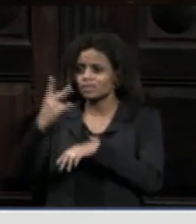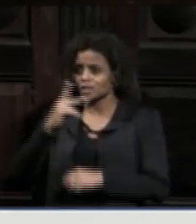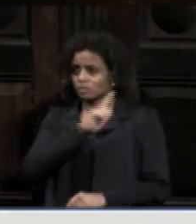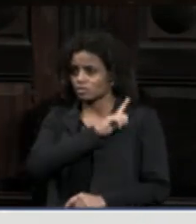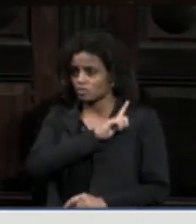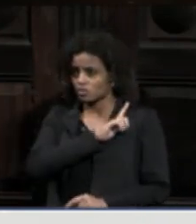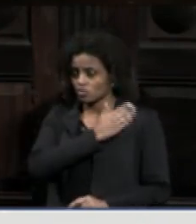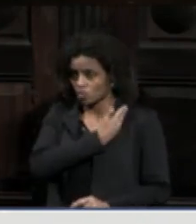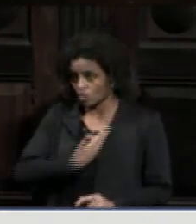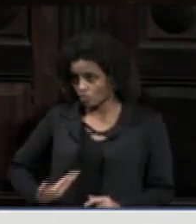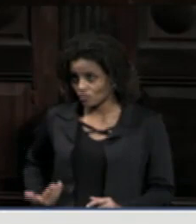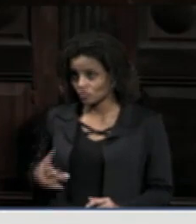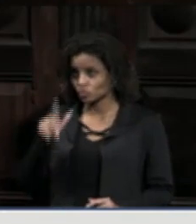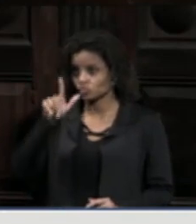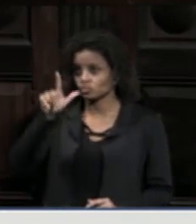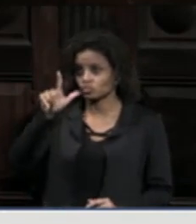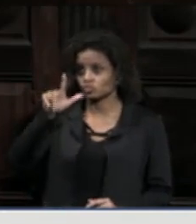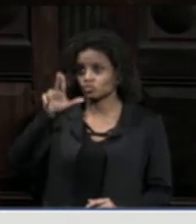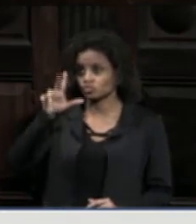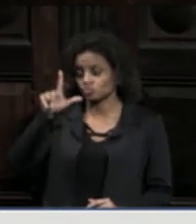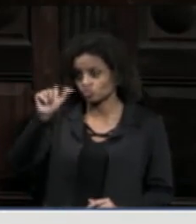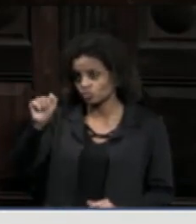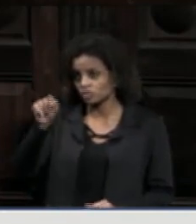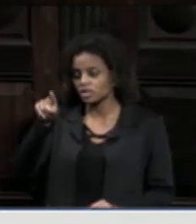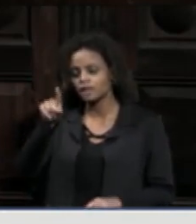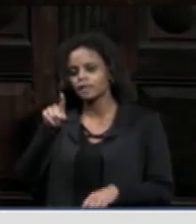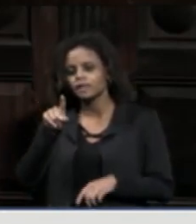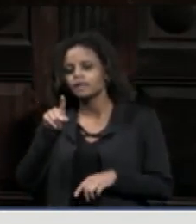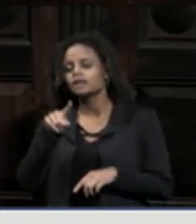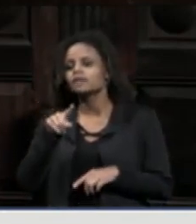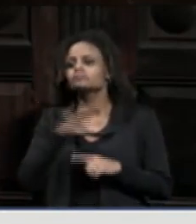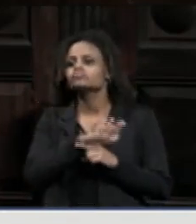ProUni incorporou na educação superior